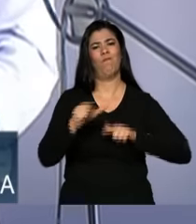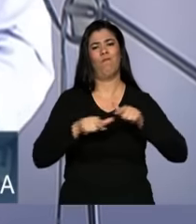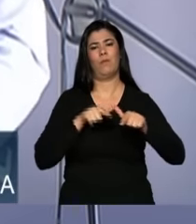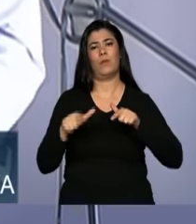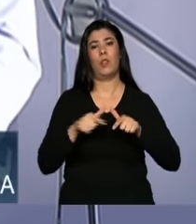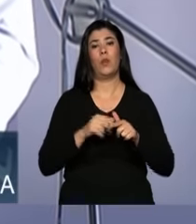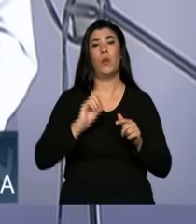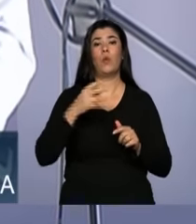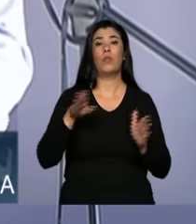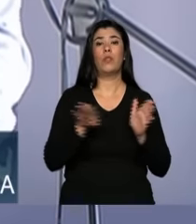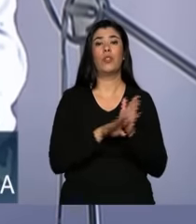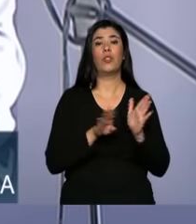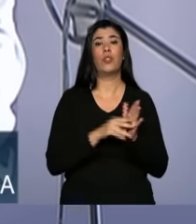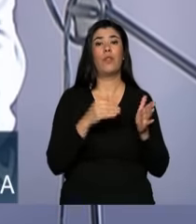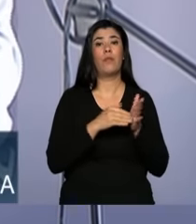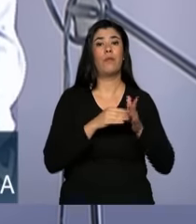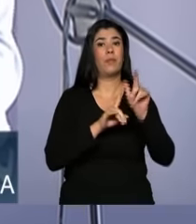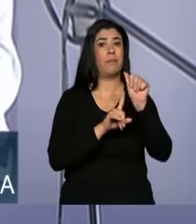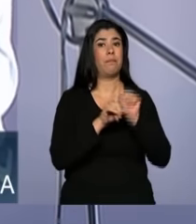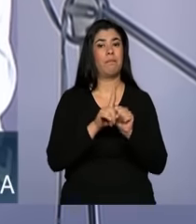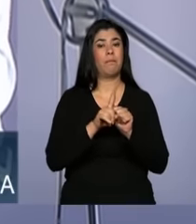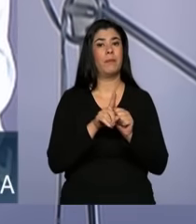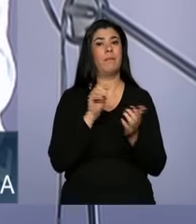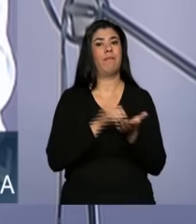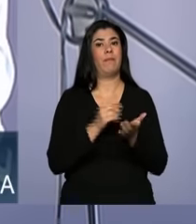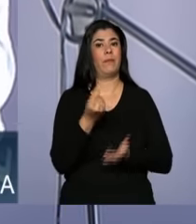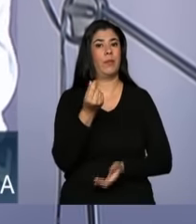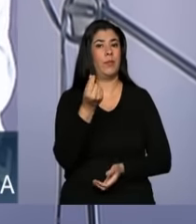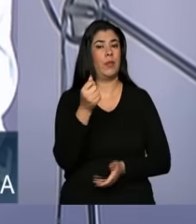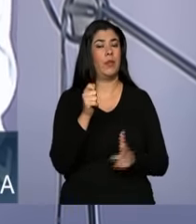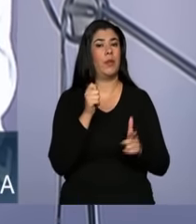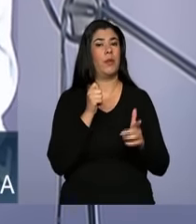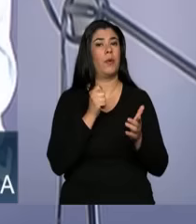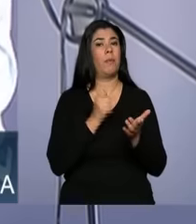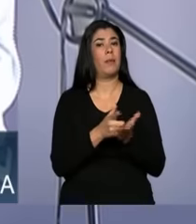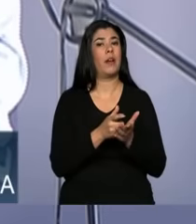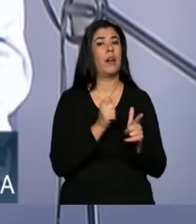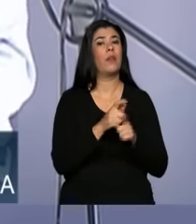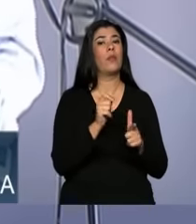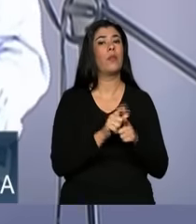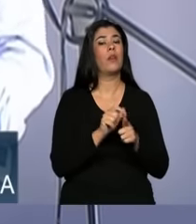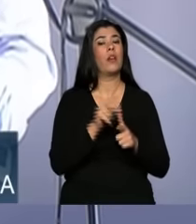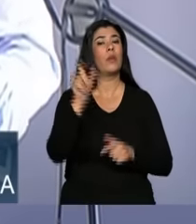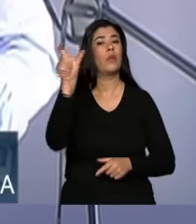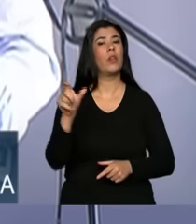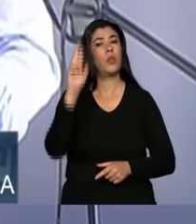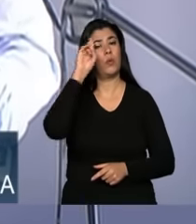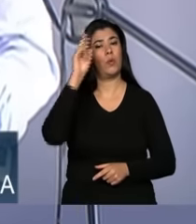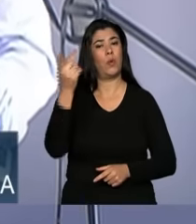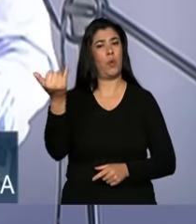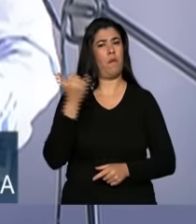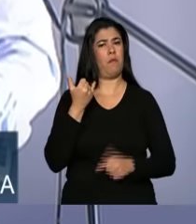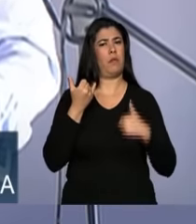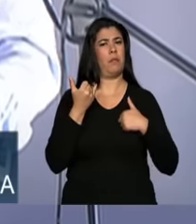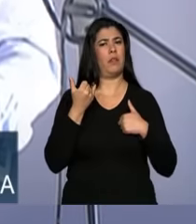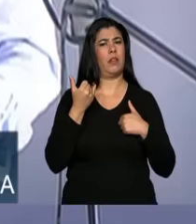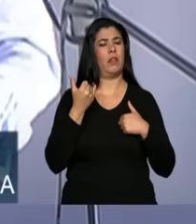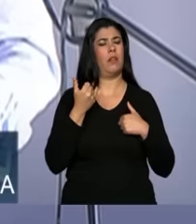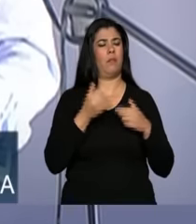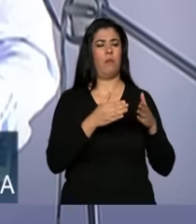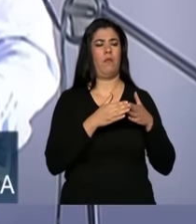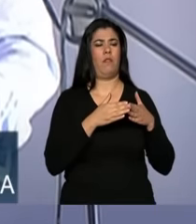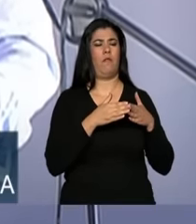final do mês ter o dinheiro para pagar o aluguel, o que é que o dono da casa diz? Pegue